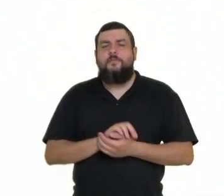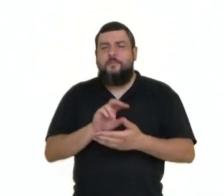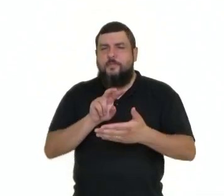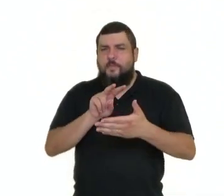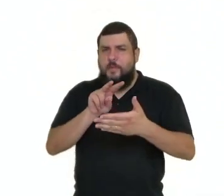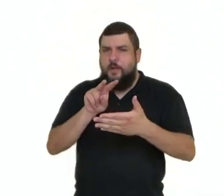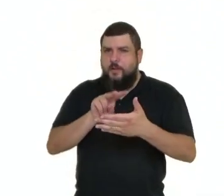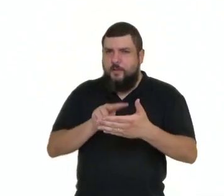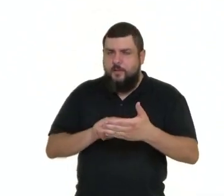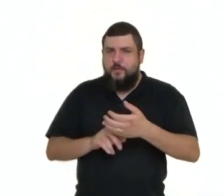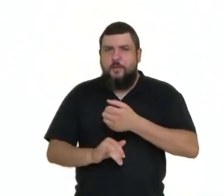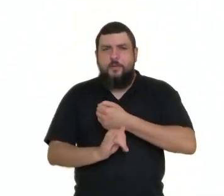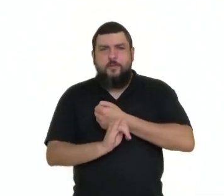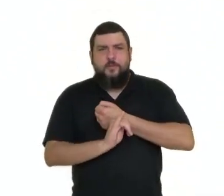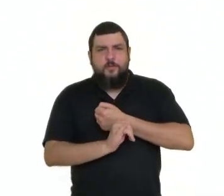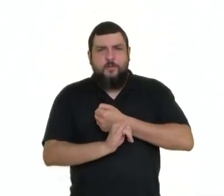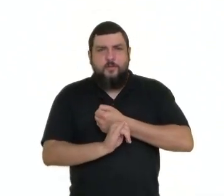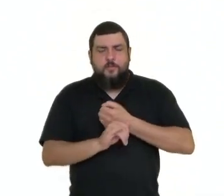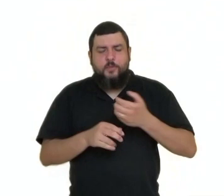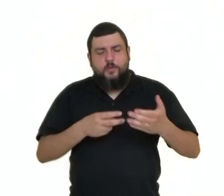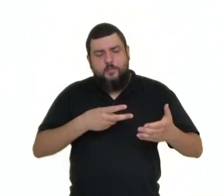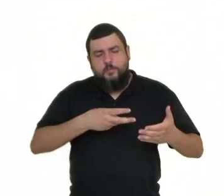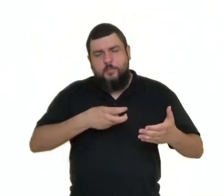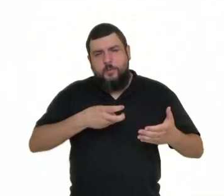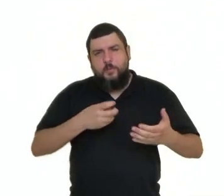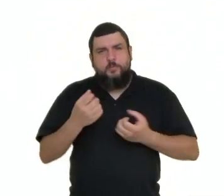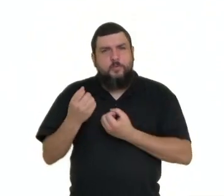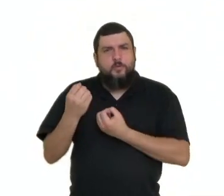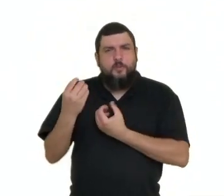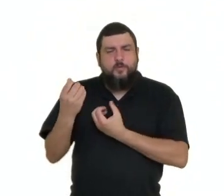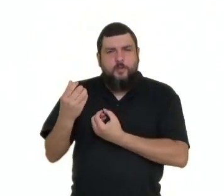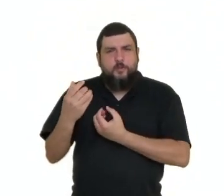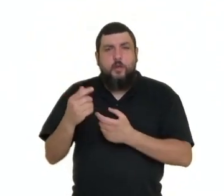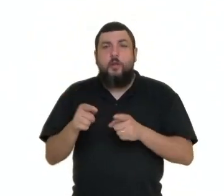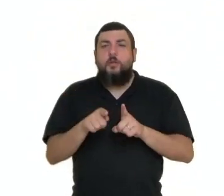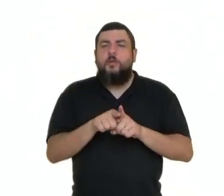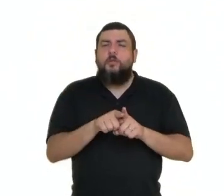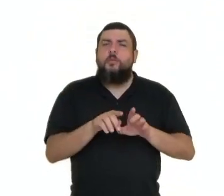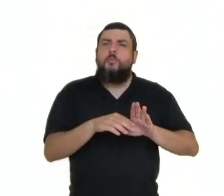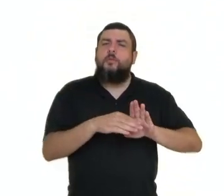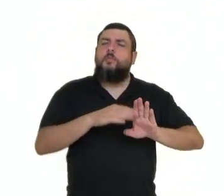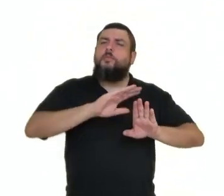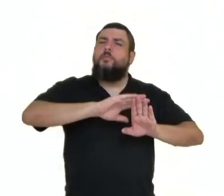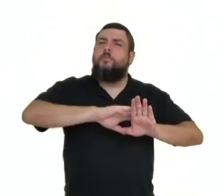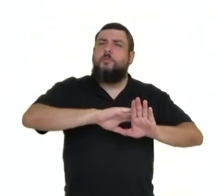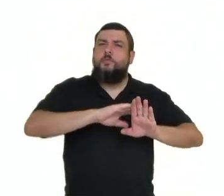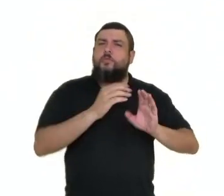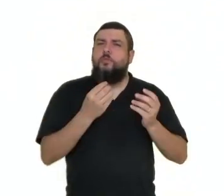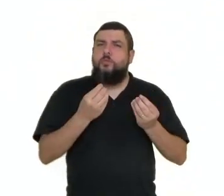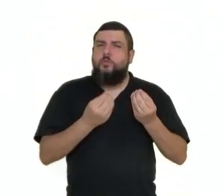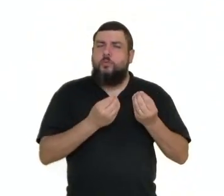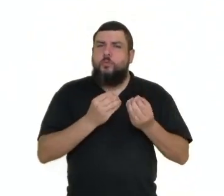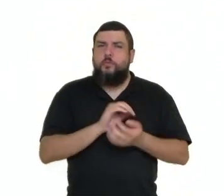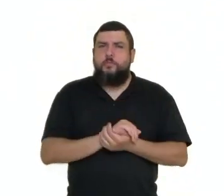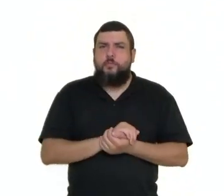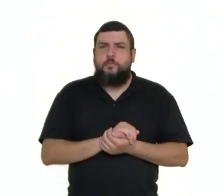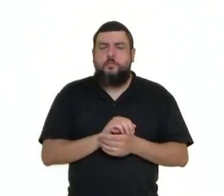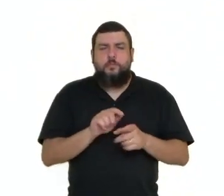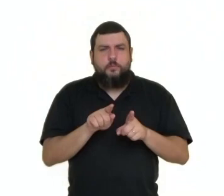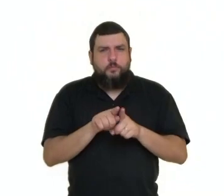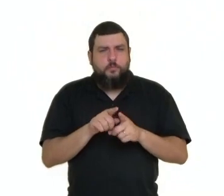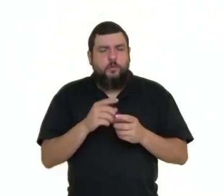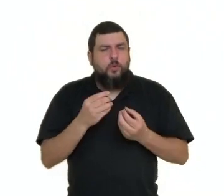informações explícitas, inferindo uma informação implícita. Refletir sobre a crônica, identificando os recursos de